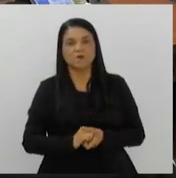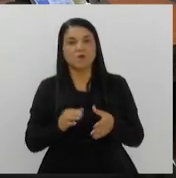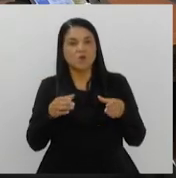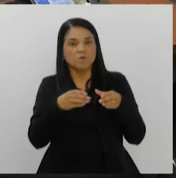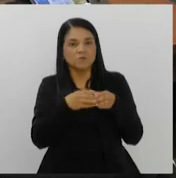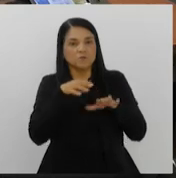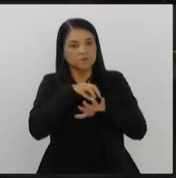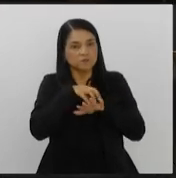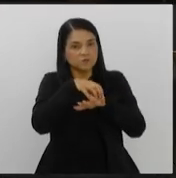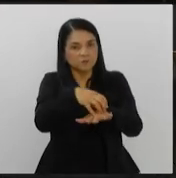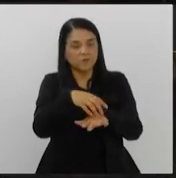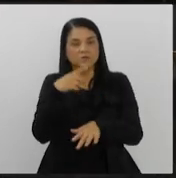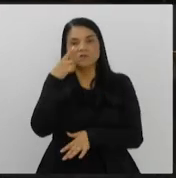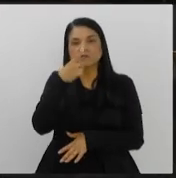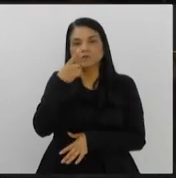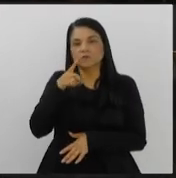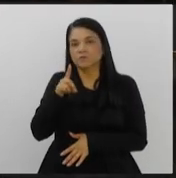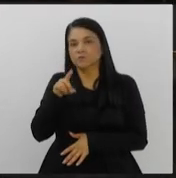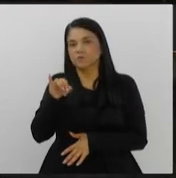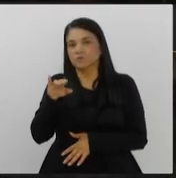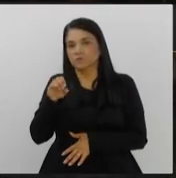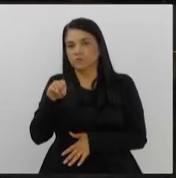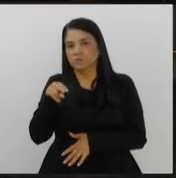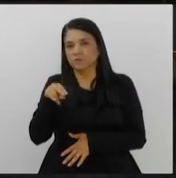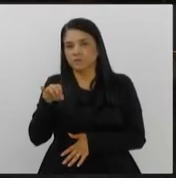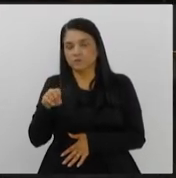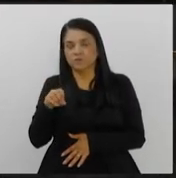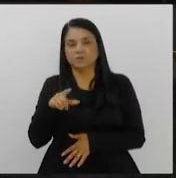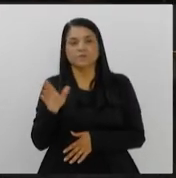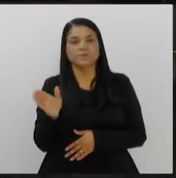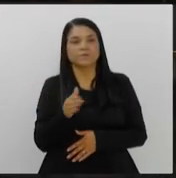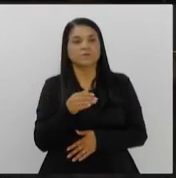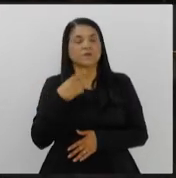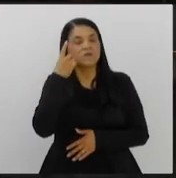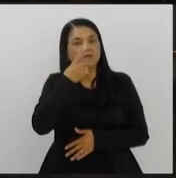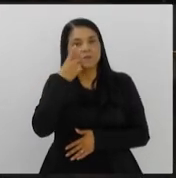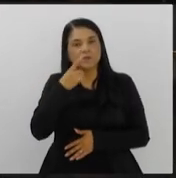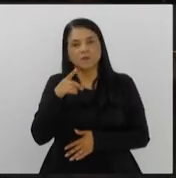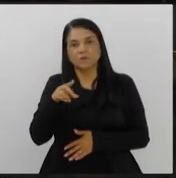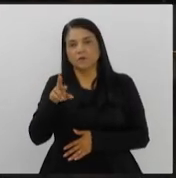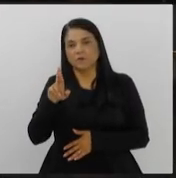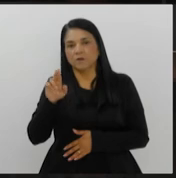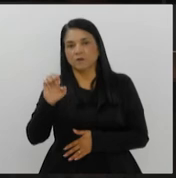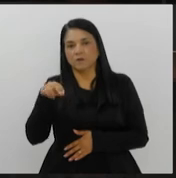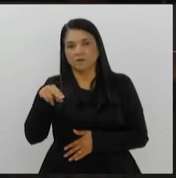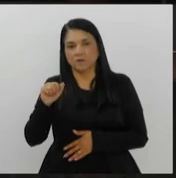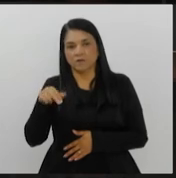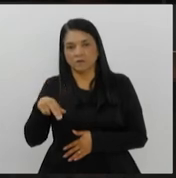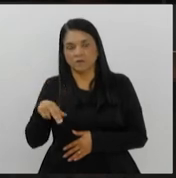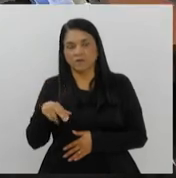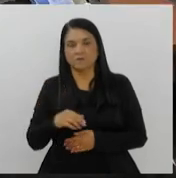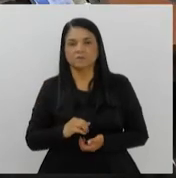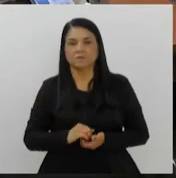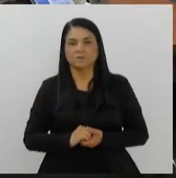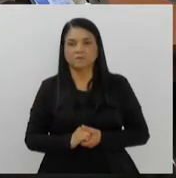de Transporte, deputado Dionísio Lins, deputado Renan Jordi.